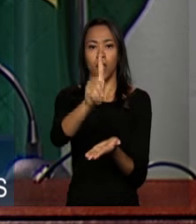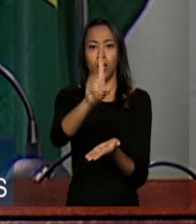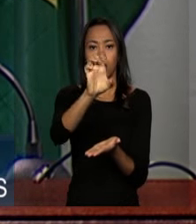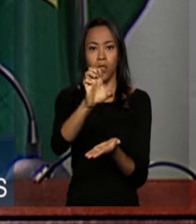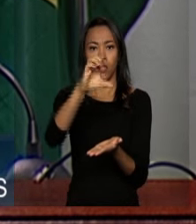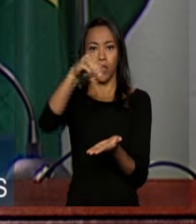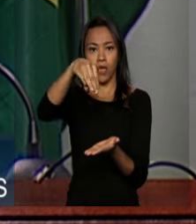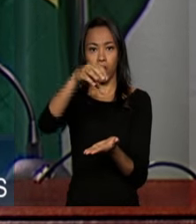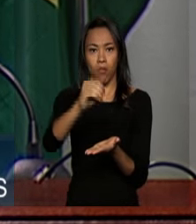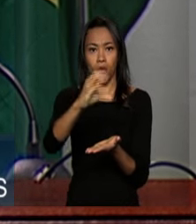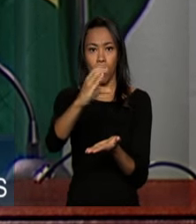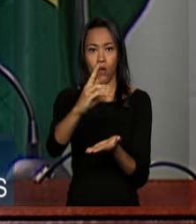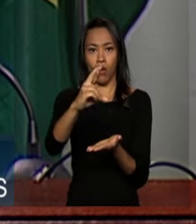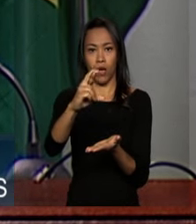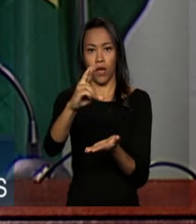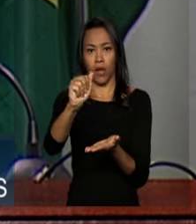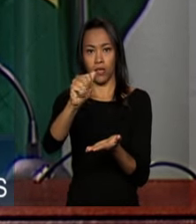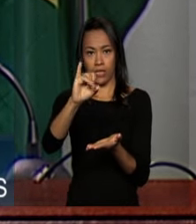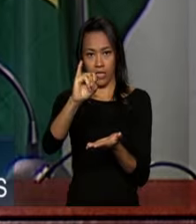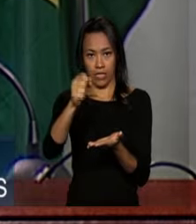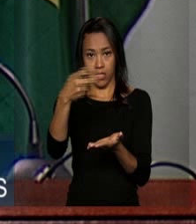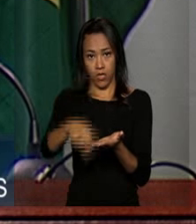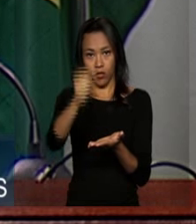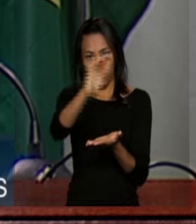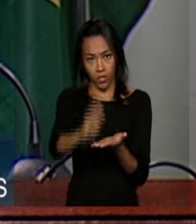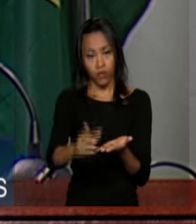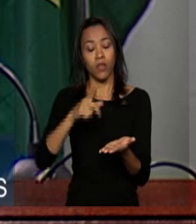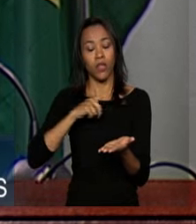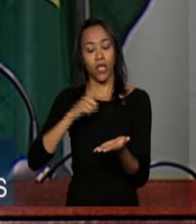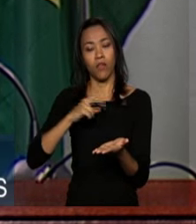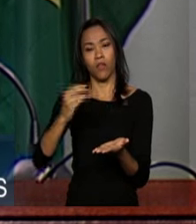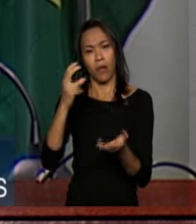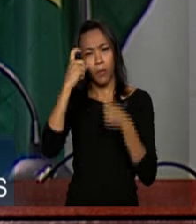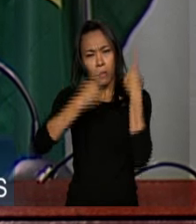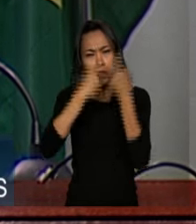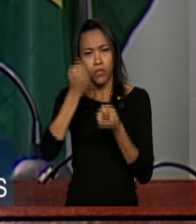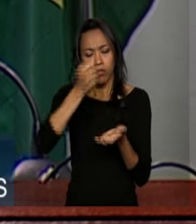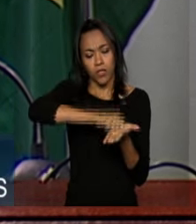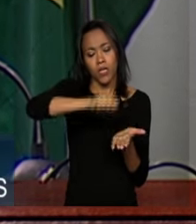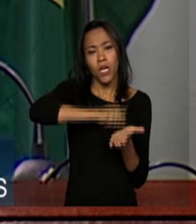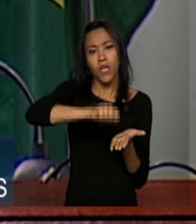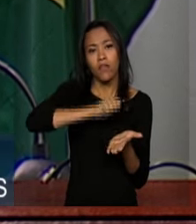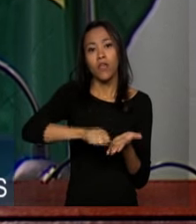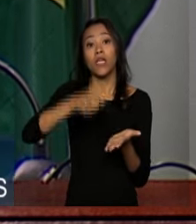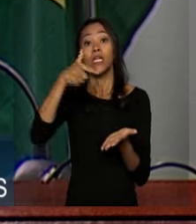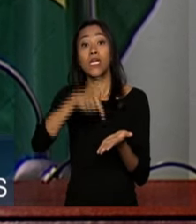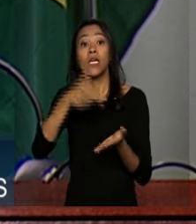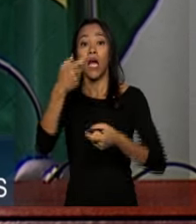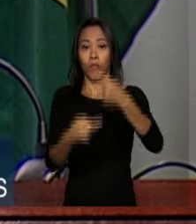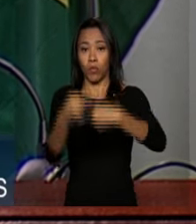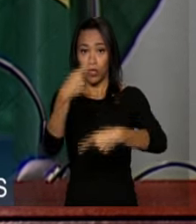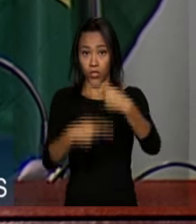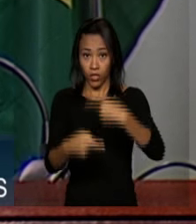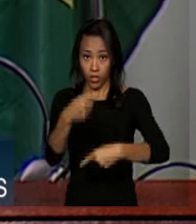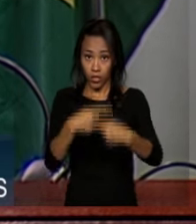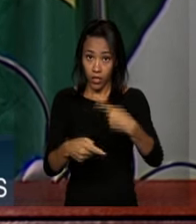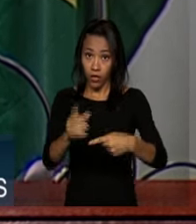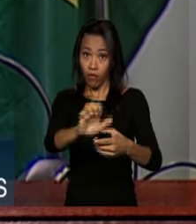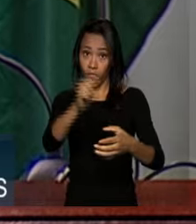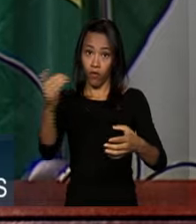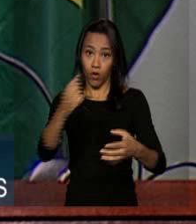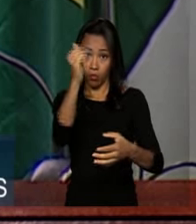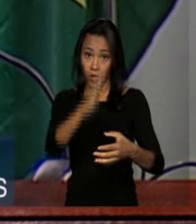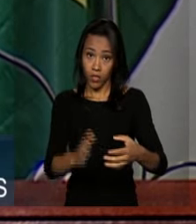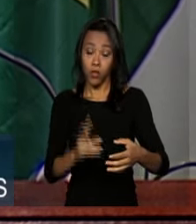teve a preocupação de registrar em nossa Carta Magna que a política externa brasileira, além do foco